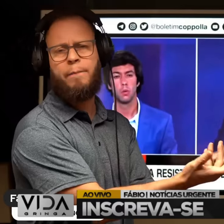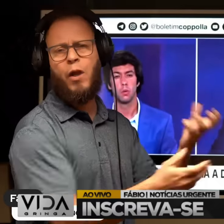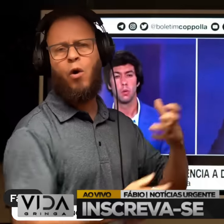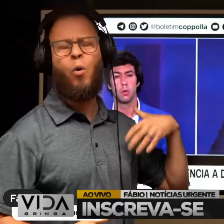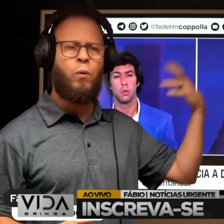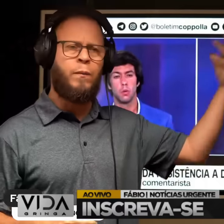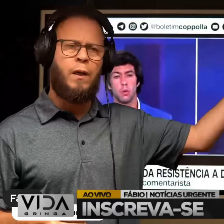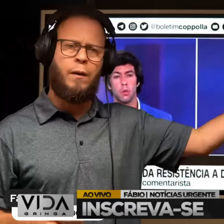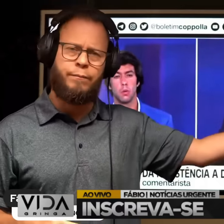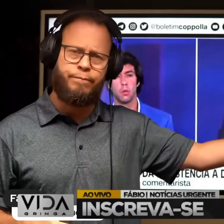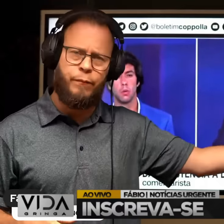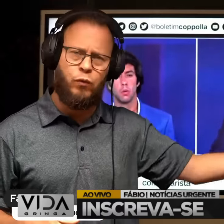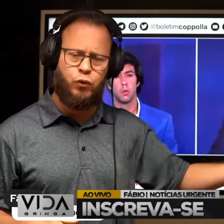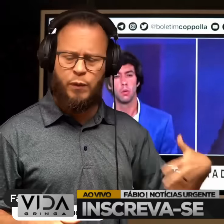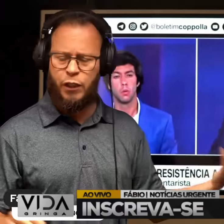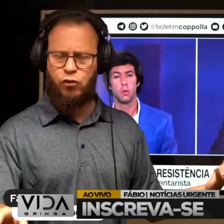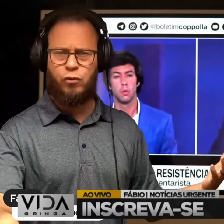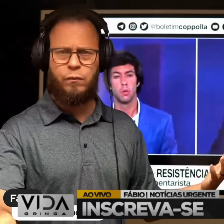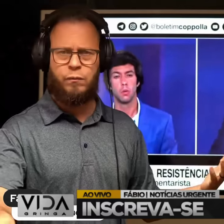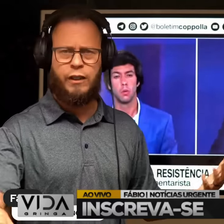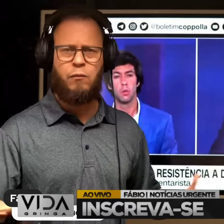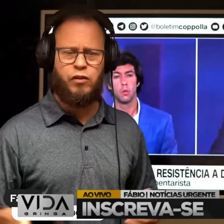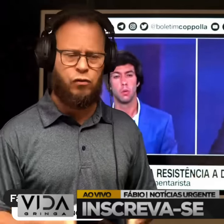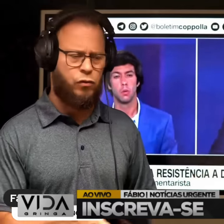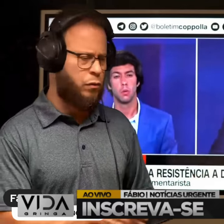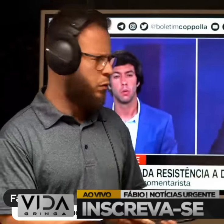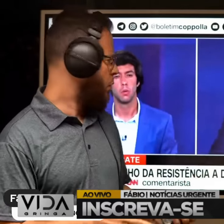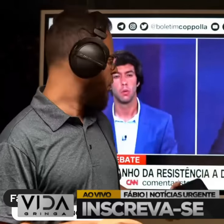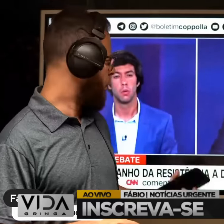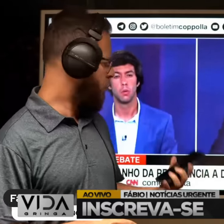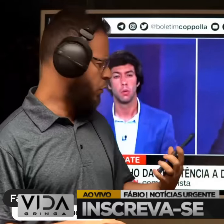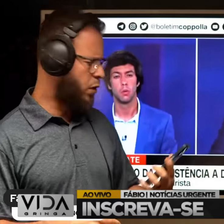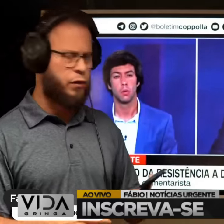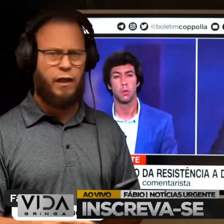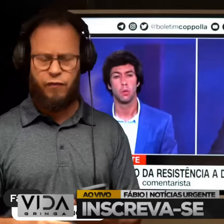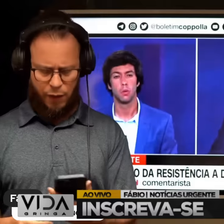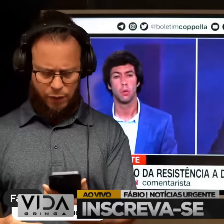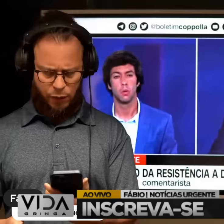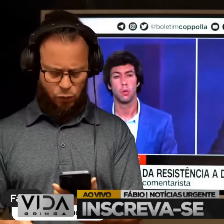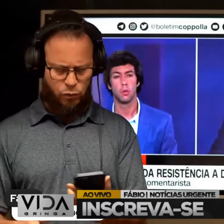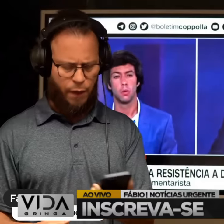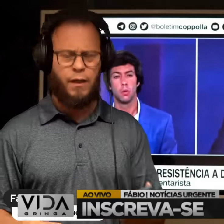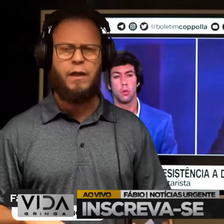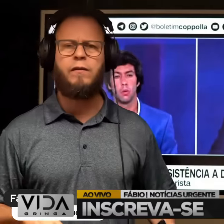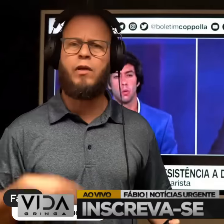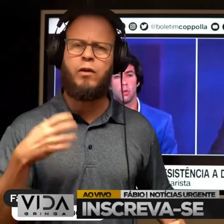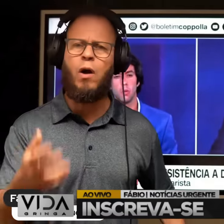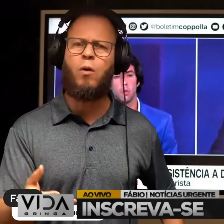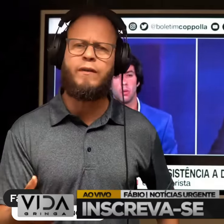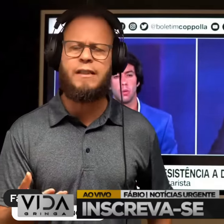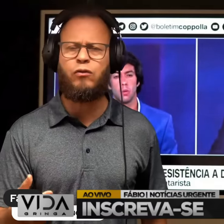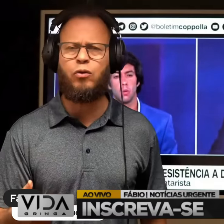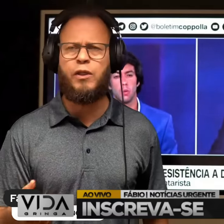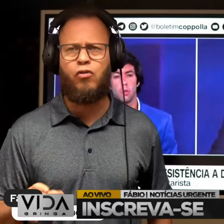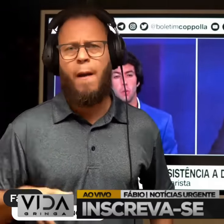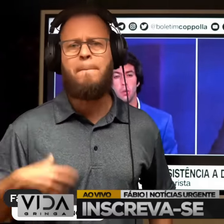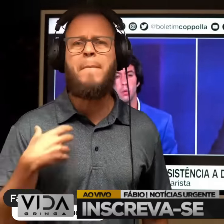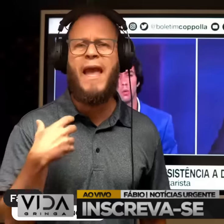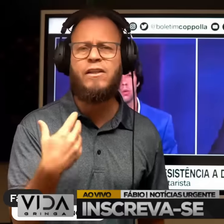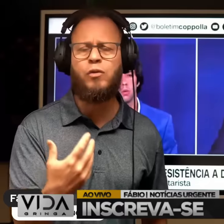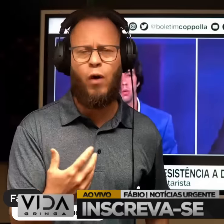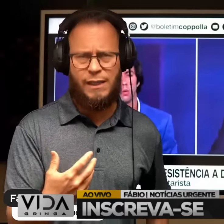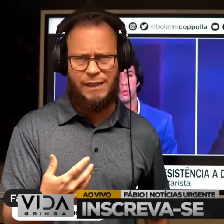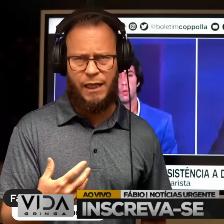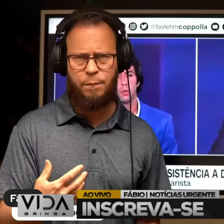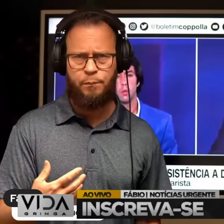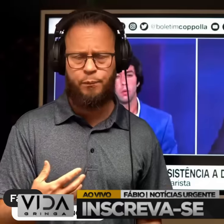torna um ministro. Digamos isso. Uma interferência aqui em algum lugar. Então aconteça tudo isso.